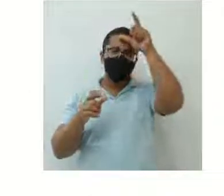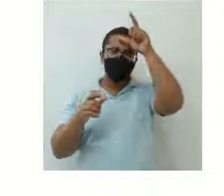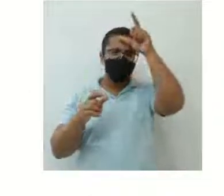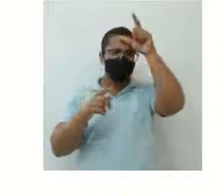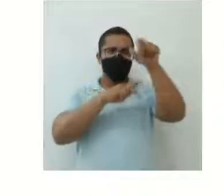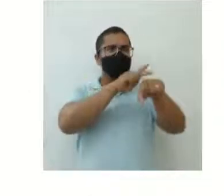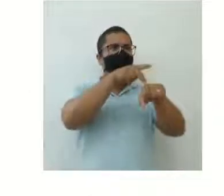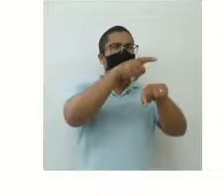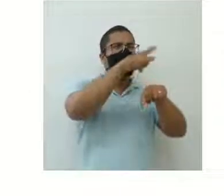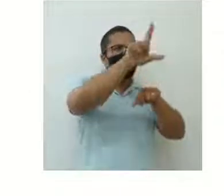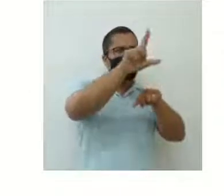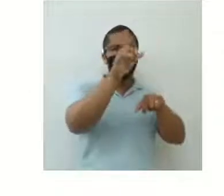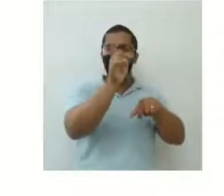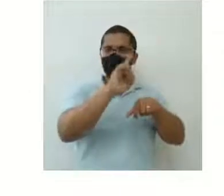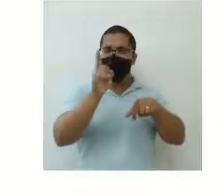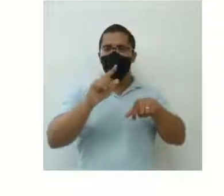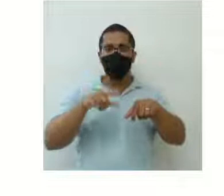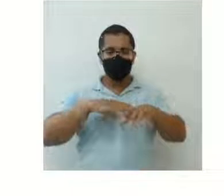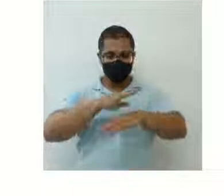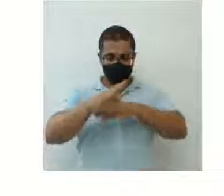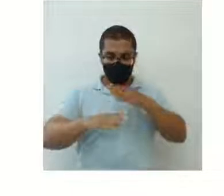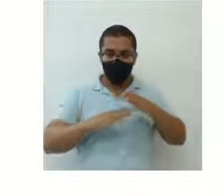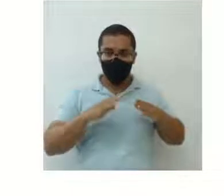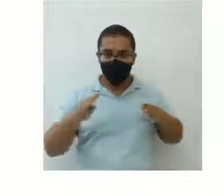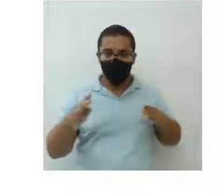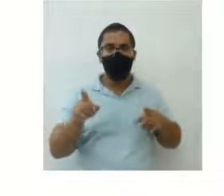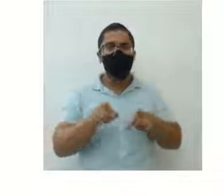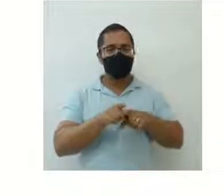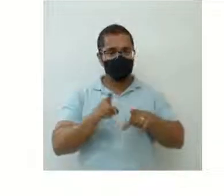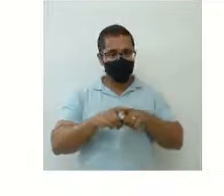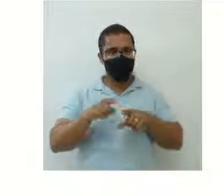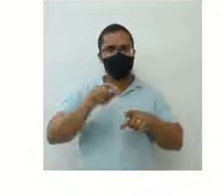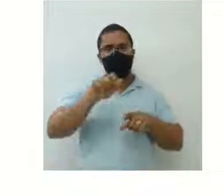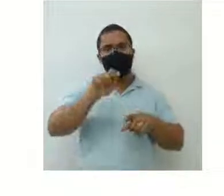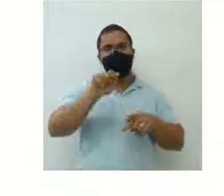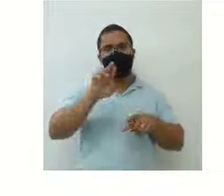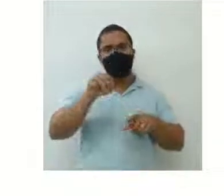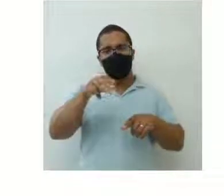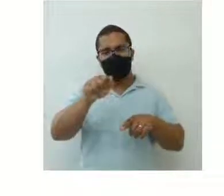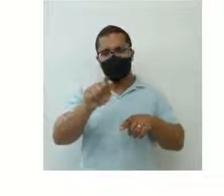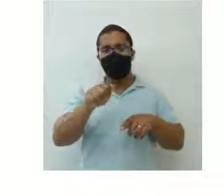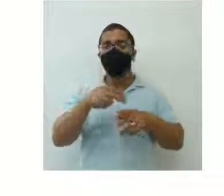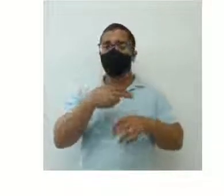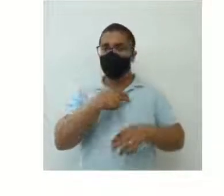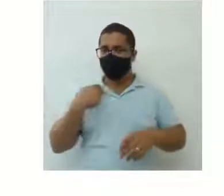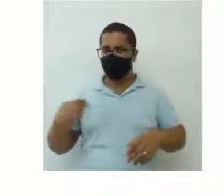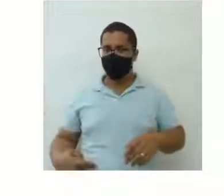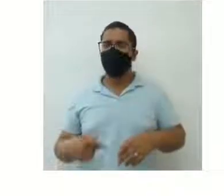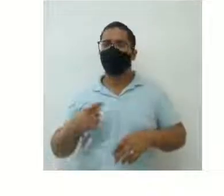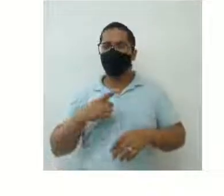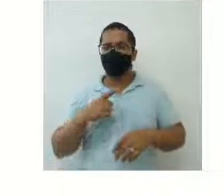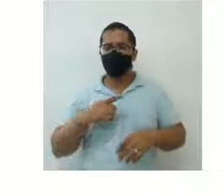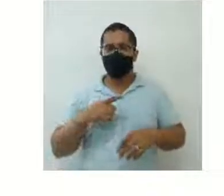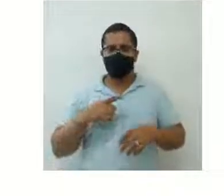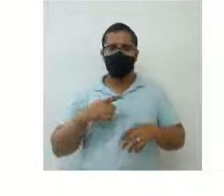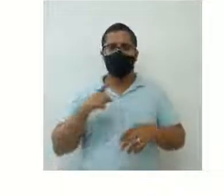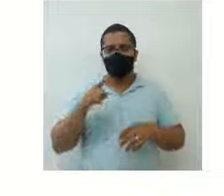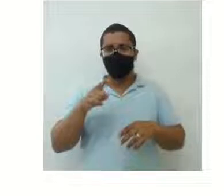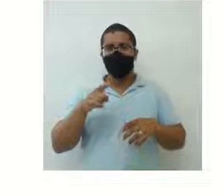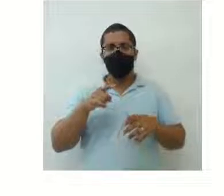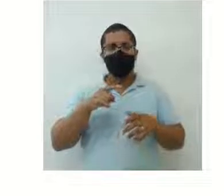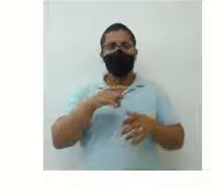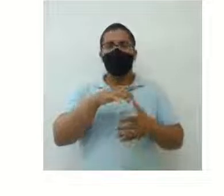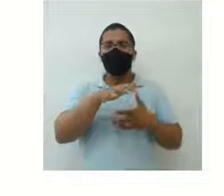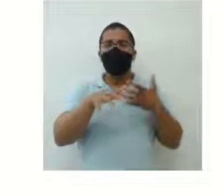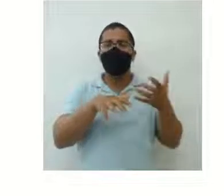das artes marciais e das armas tradicionais chinesas. Os rebeldes foram derrotados por os